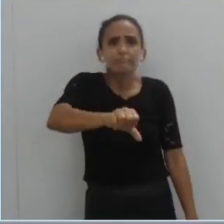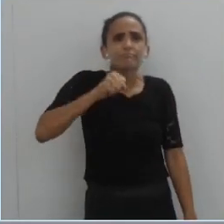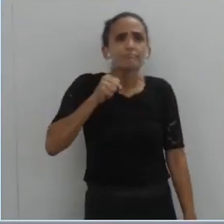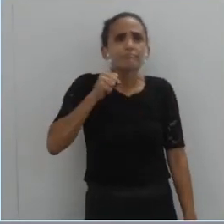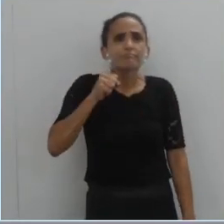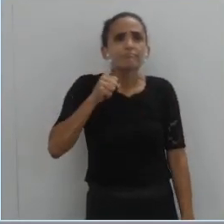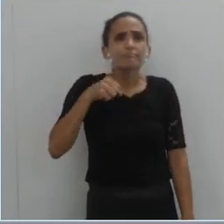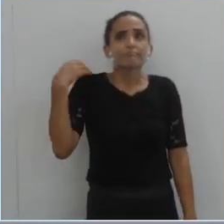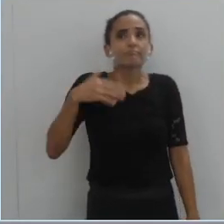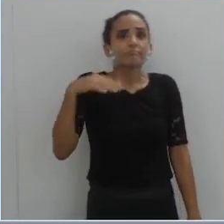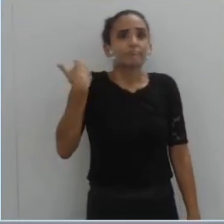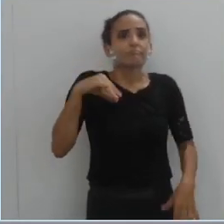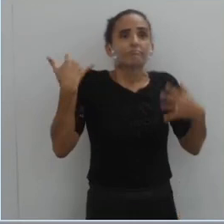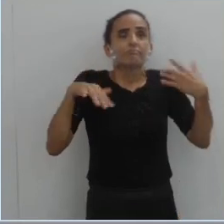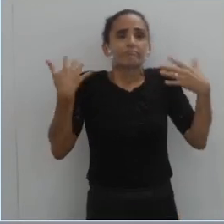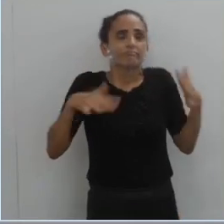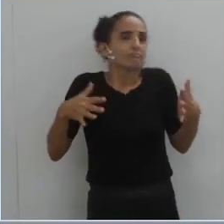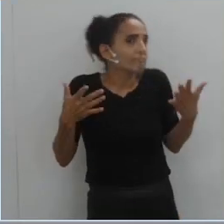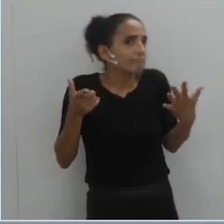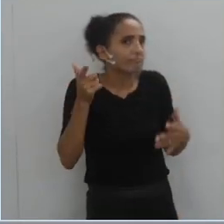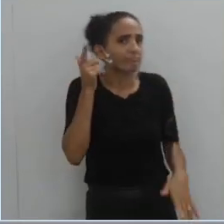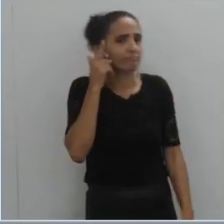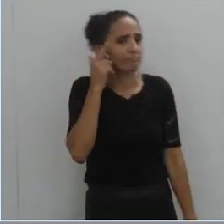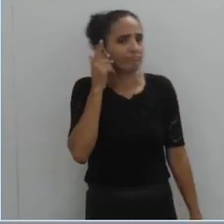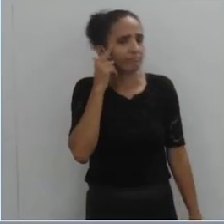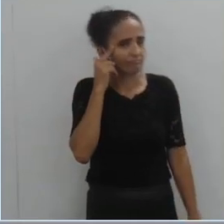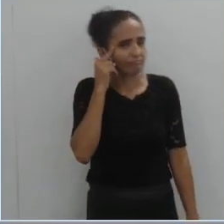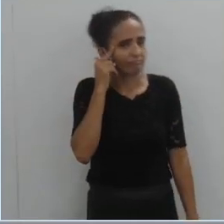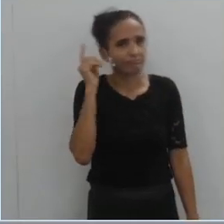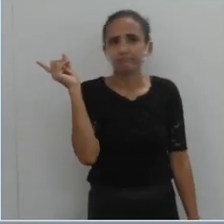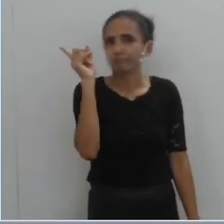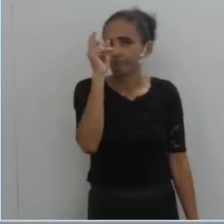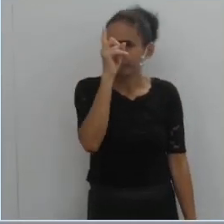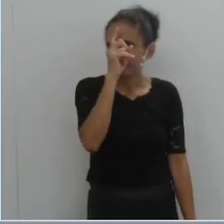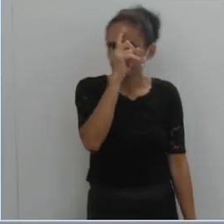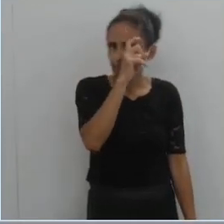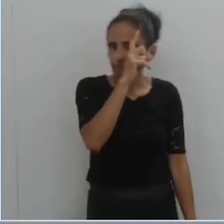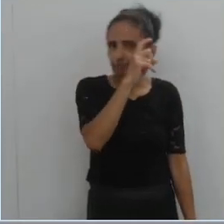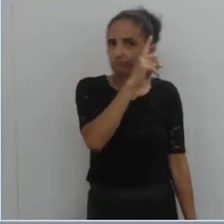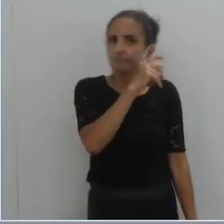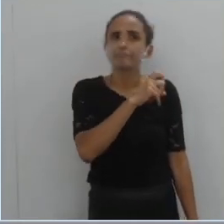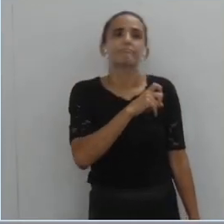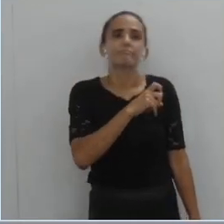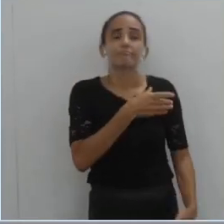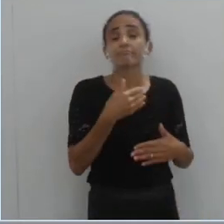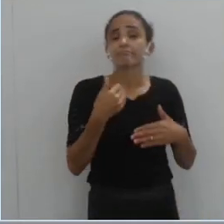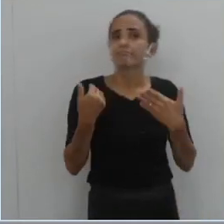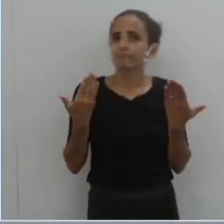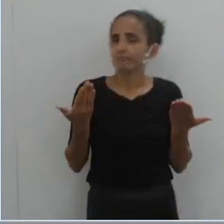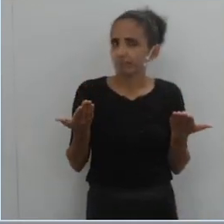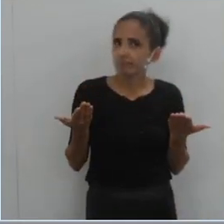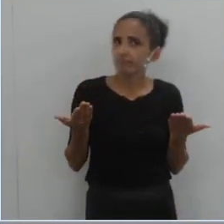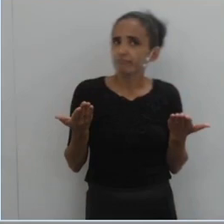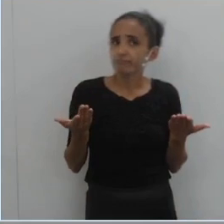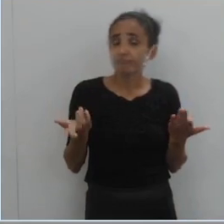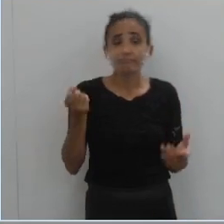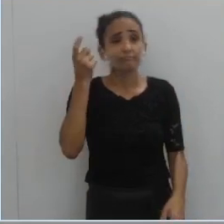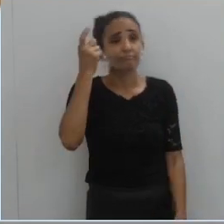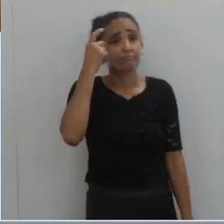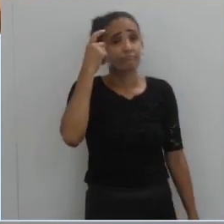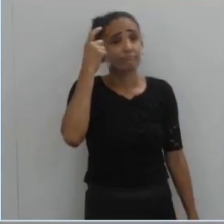de lá. Né? Então veja como era meio tenso naquele tempo, né? Mas era o